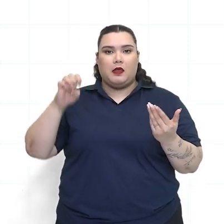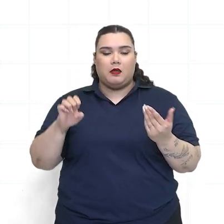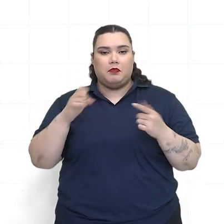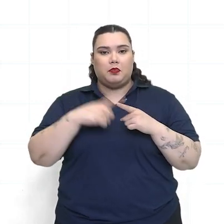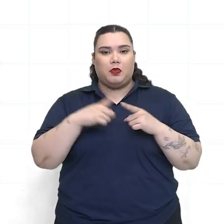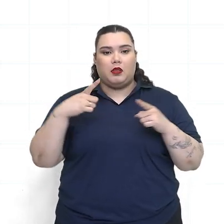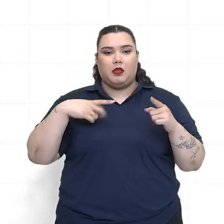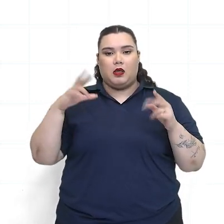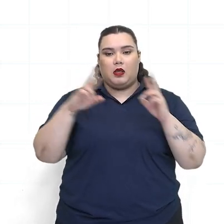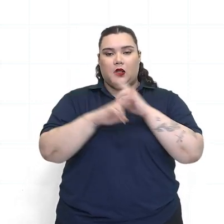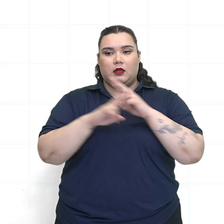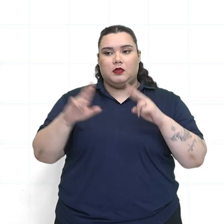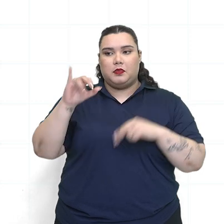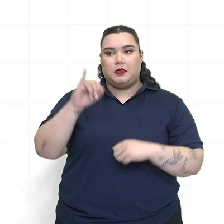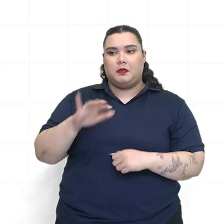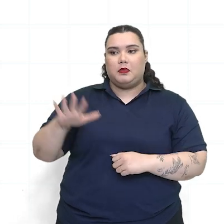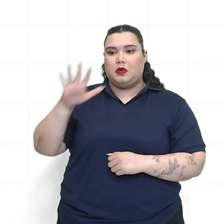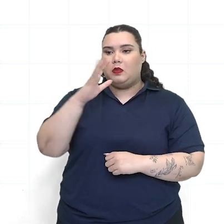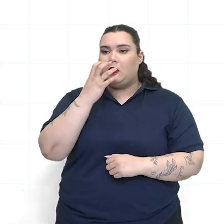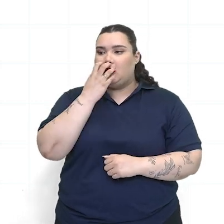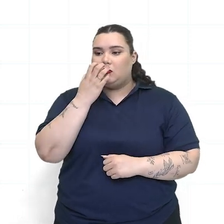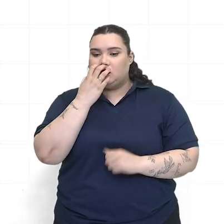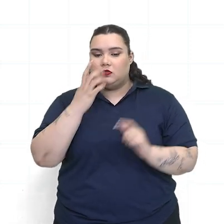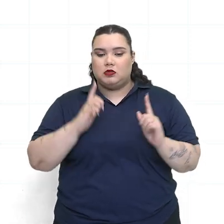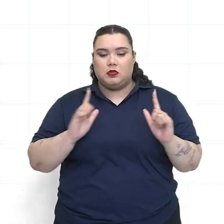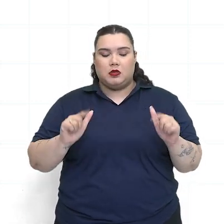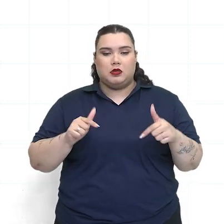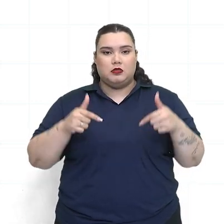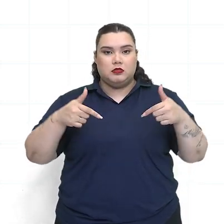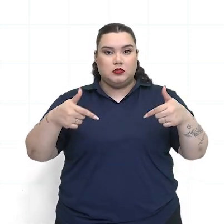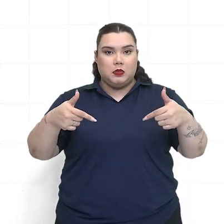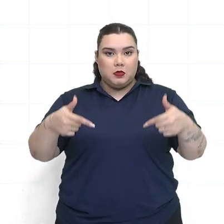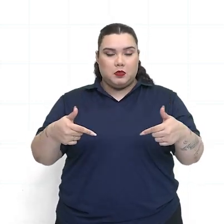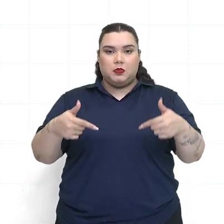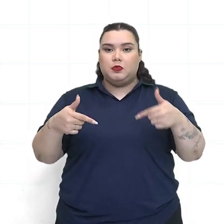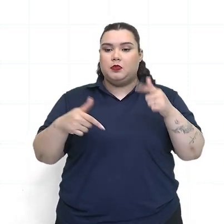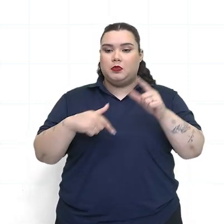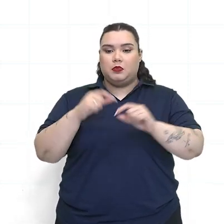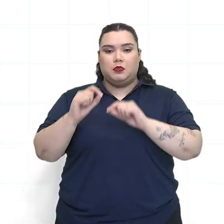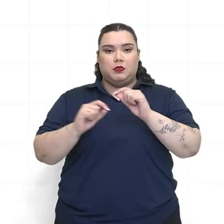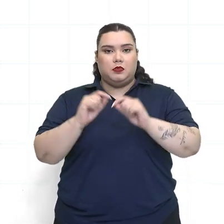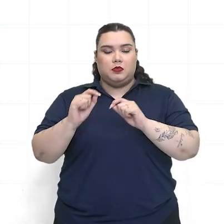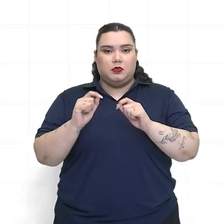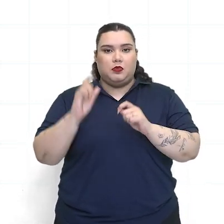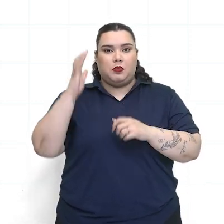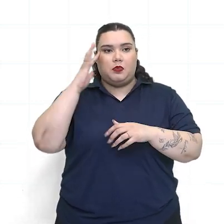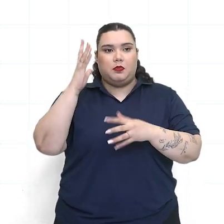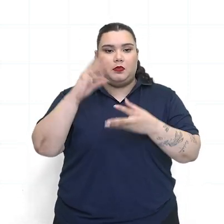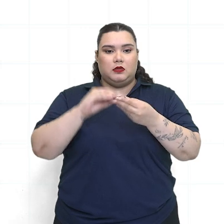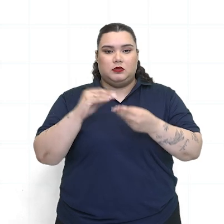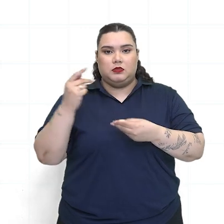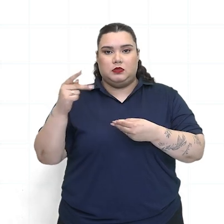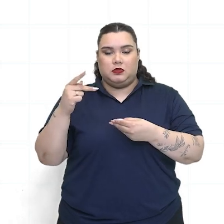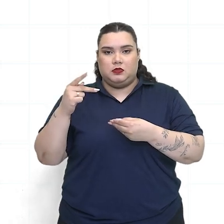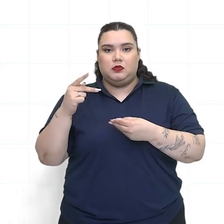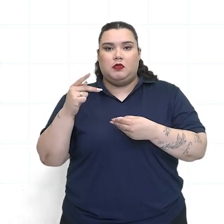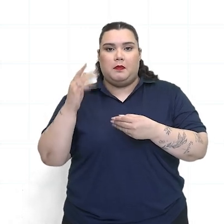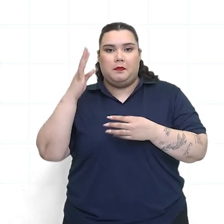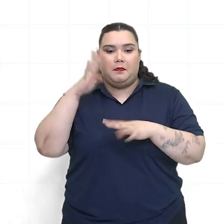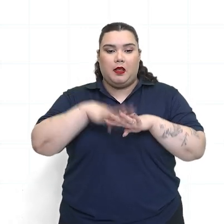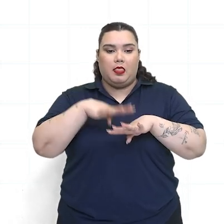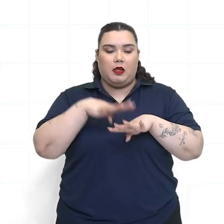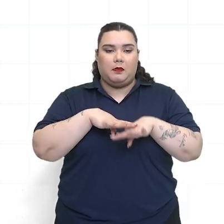imagem do cachorro, fazendo uma relação, né, do entendimento dele dos